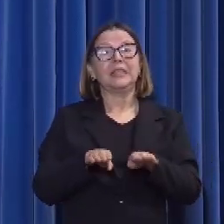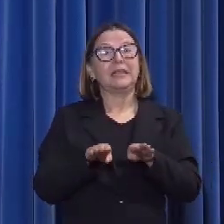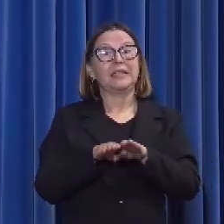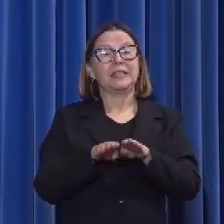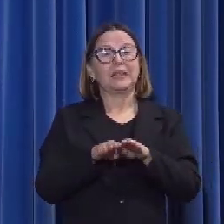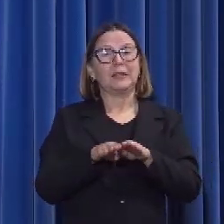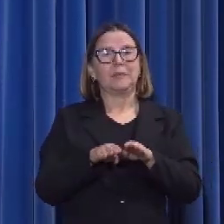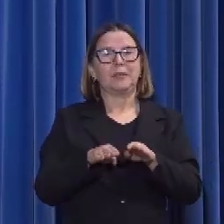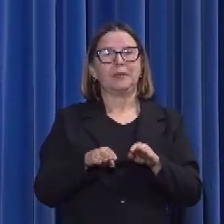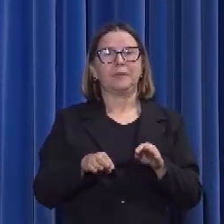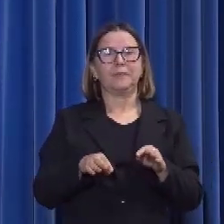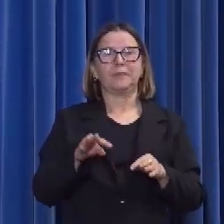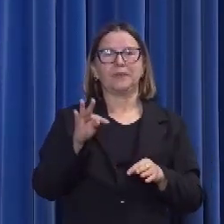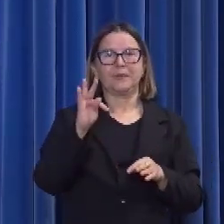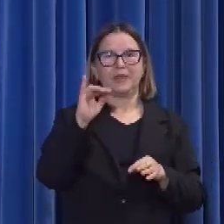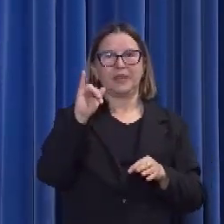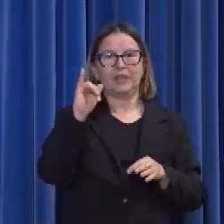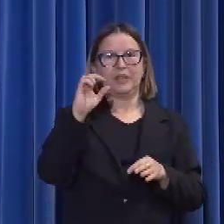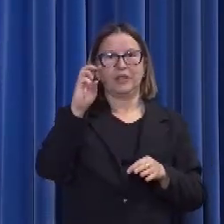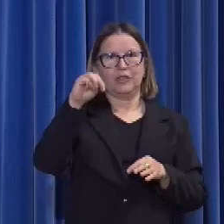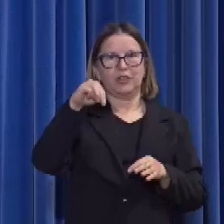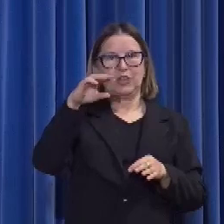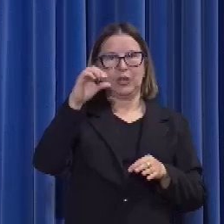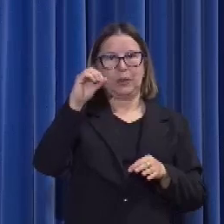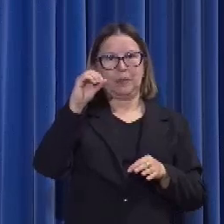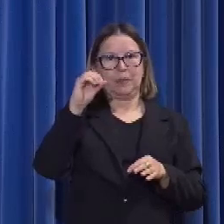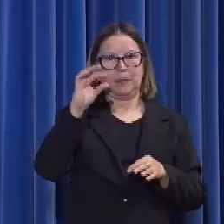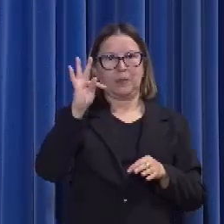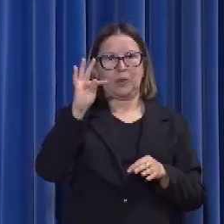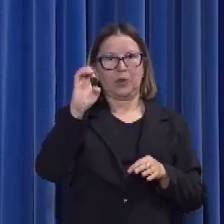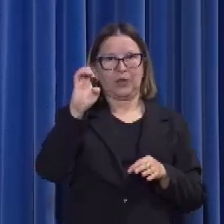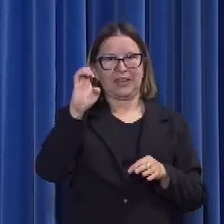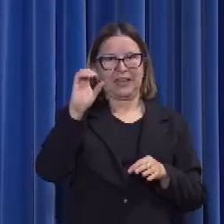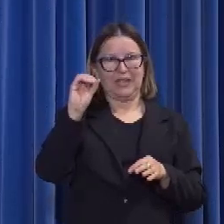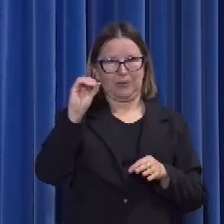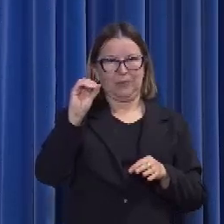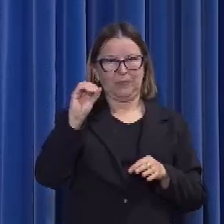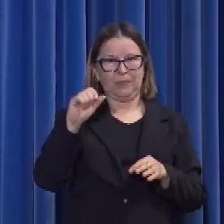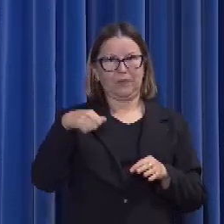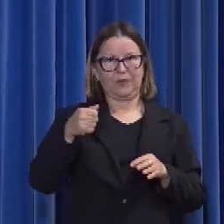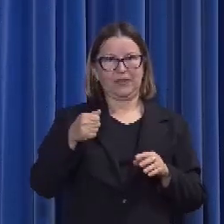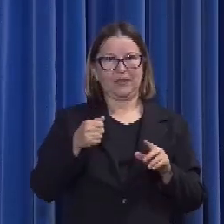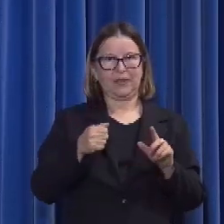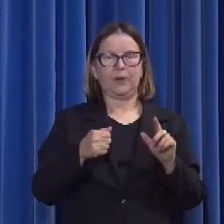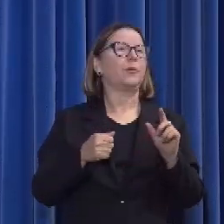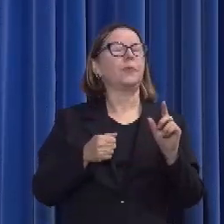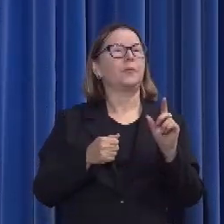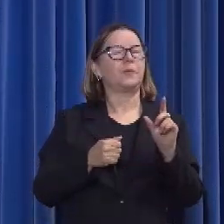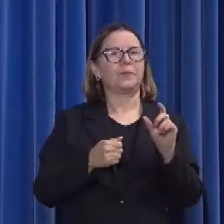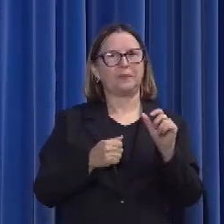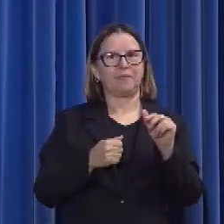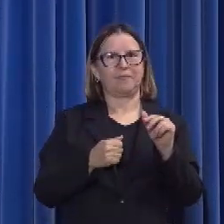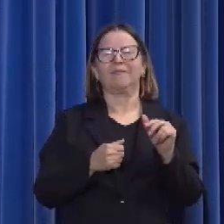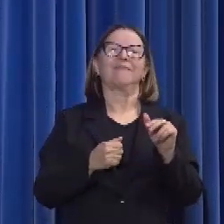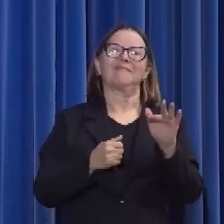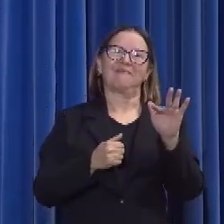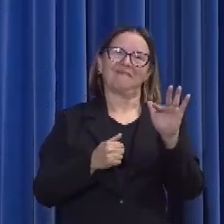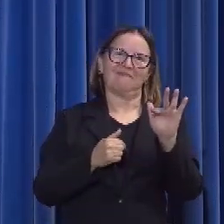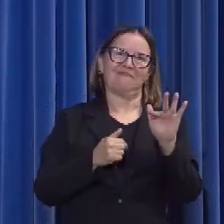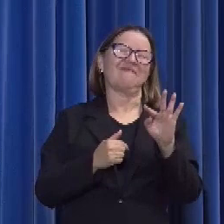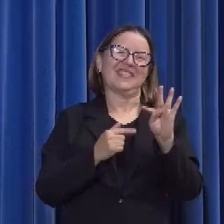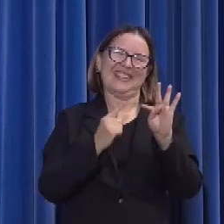para esse momento. Vamos ler 2 Timóteo, capítulo 1, versículo 8 e 9. Não te